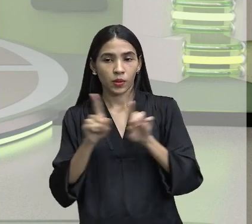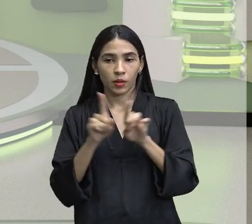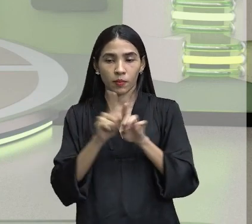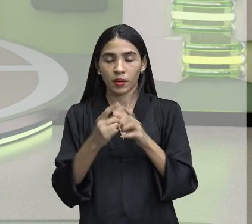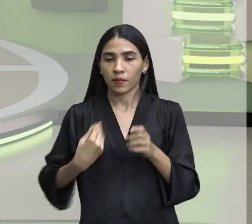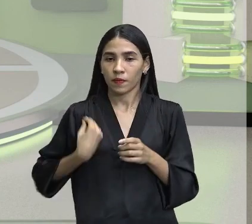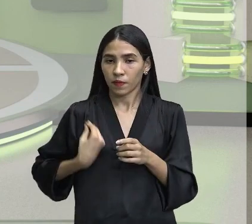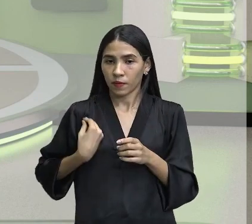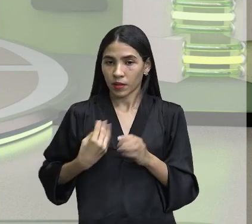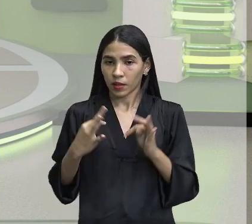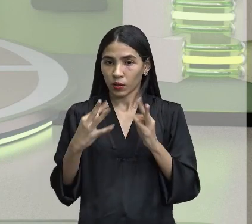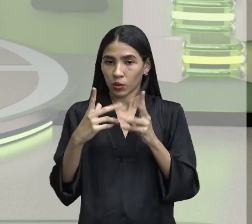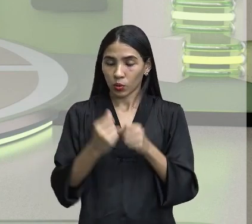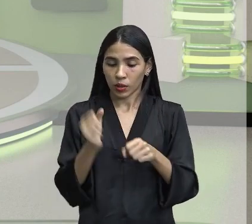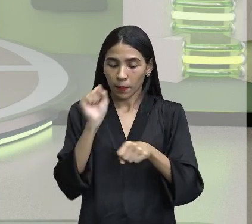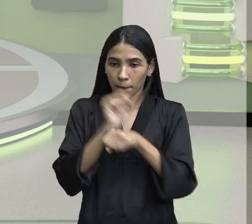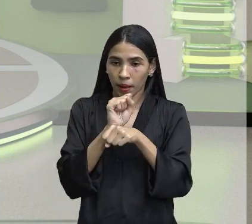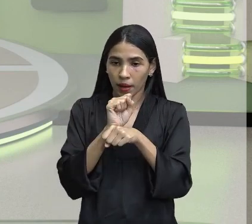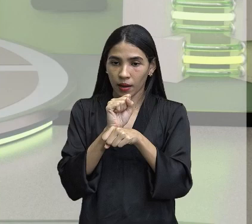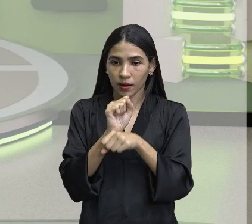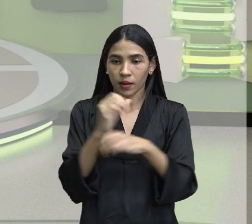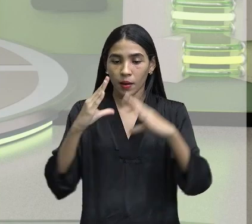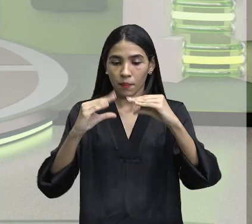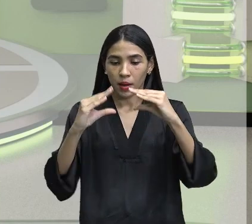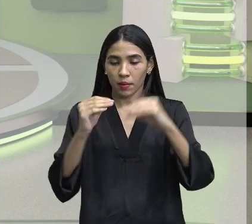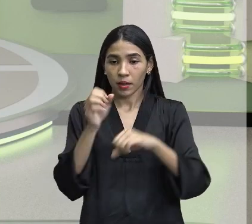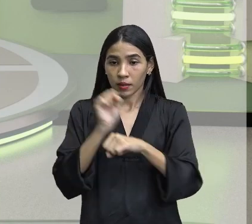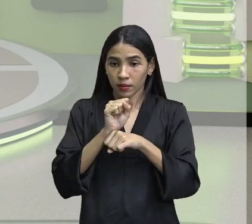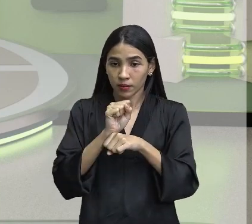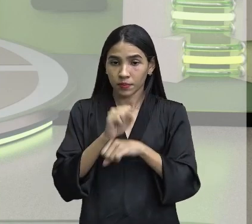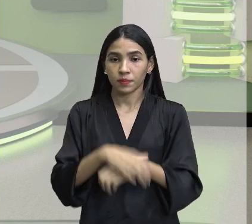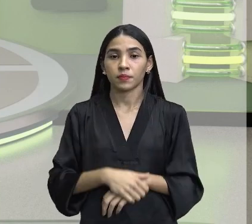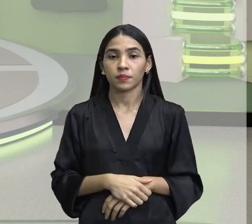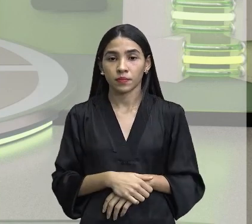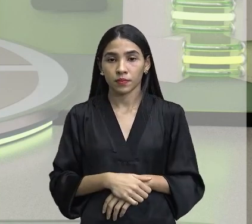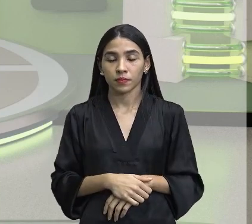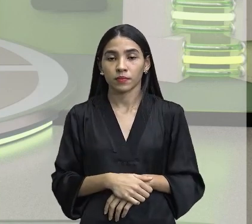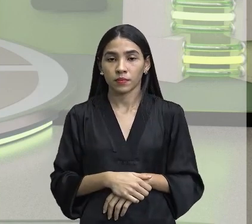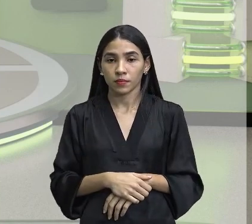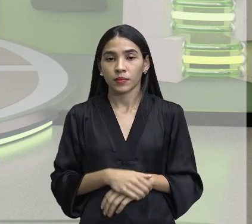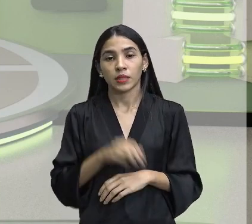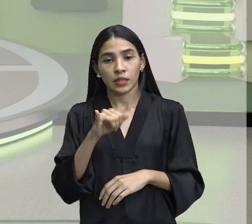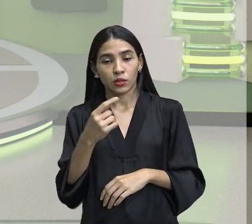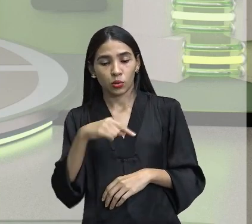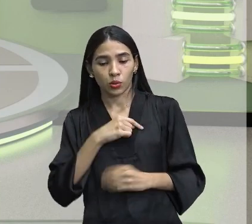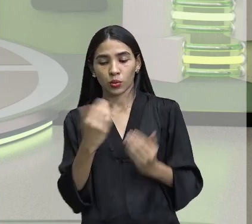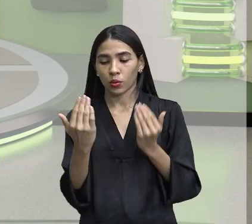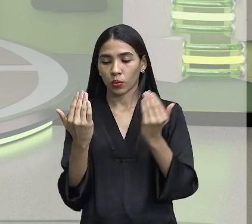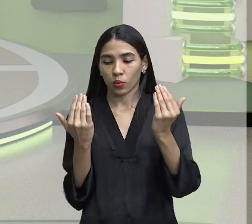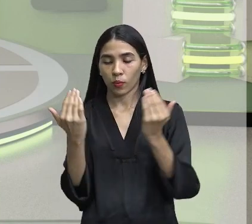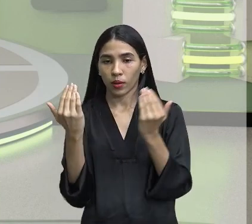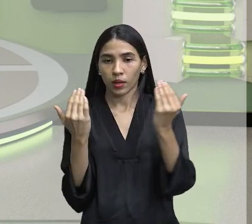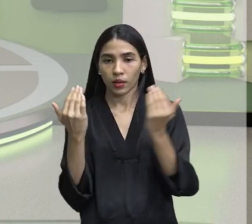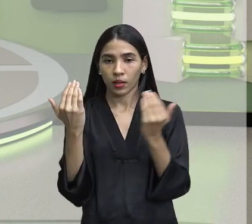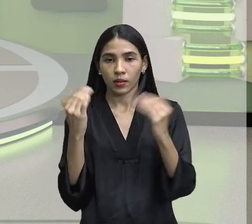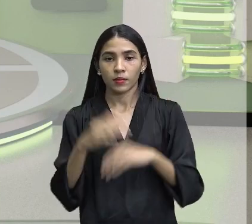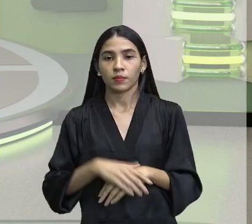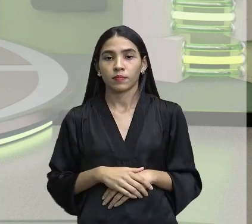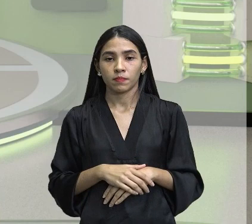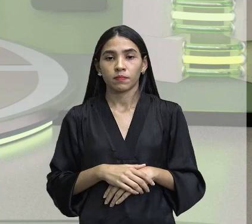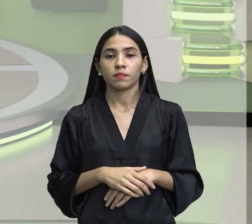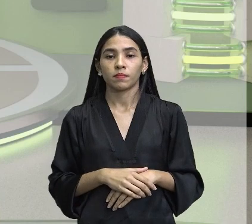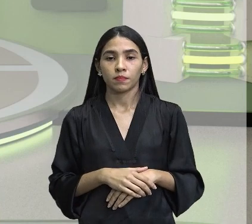vida toda, fixo no substrato. Então, nós temos aí um quadro comparativo, imaginário, aqui imagine na